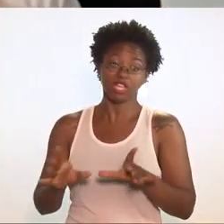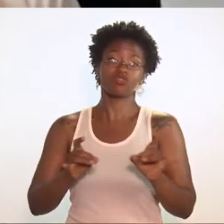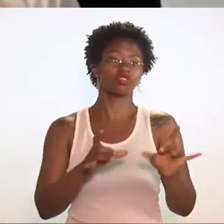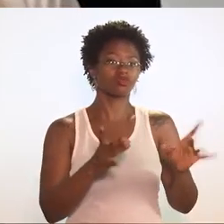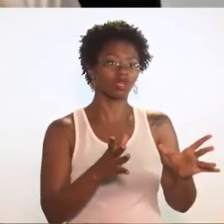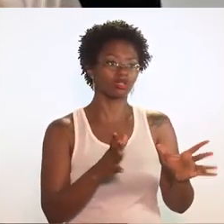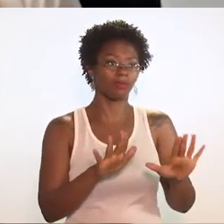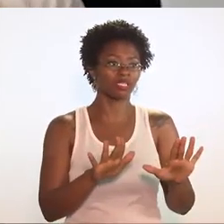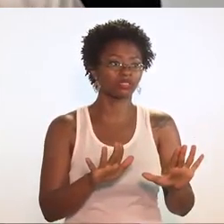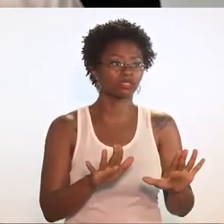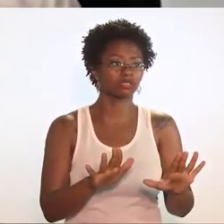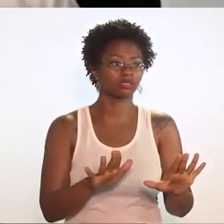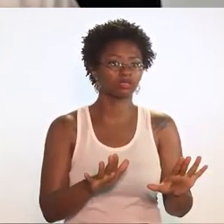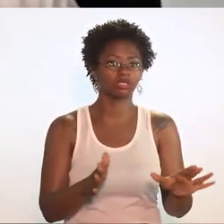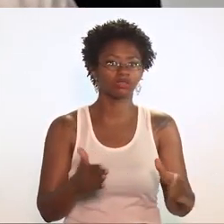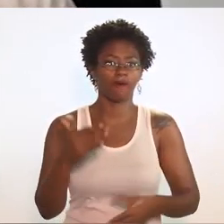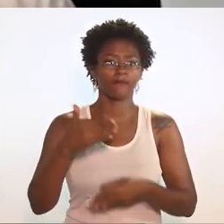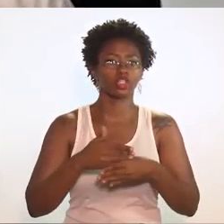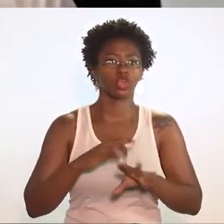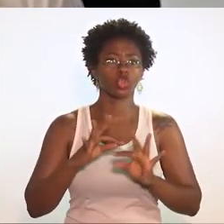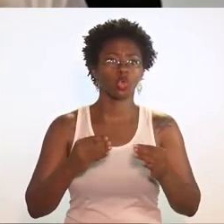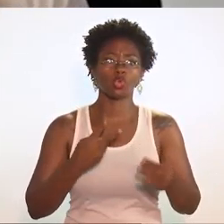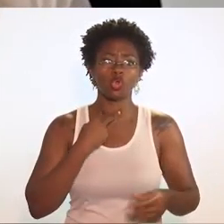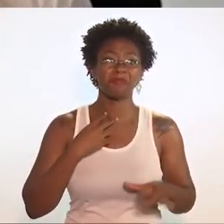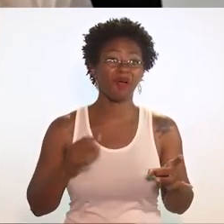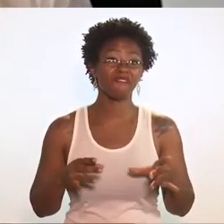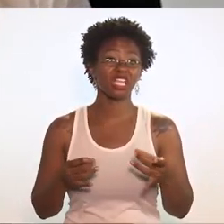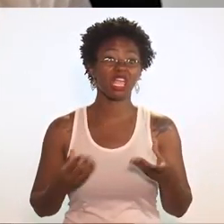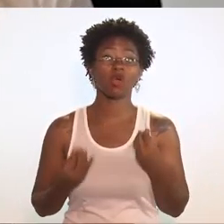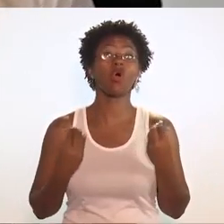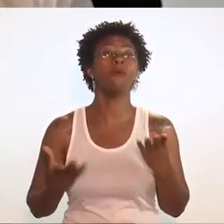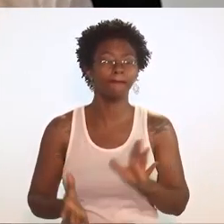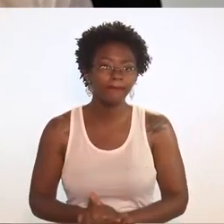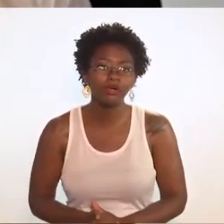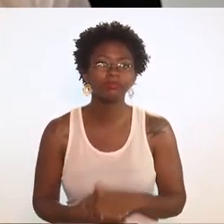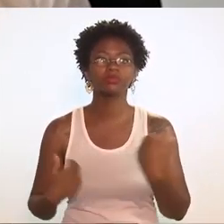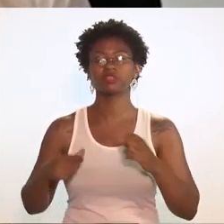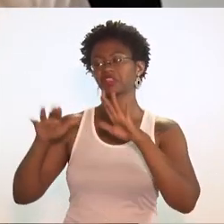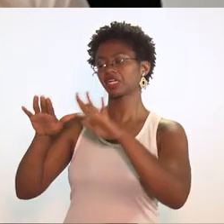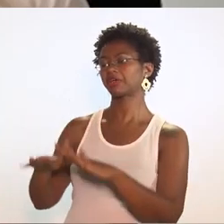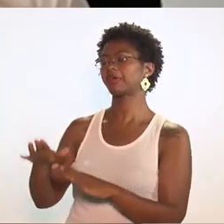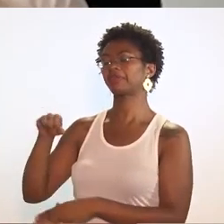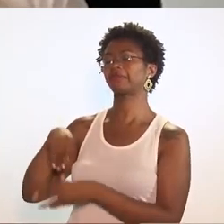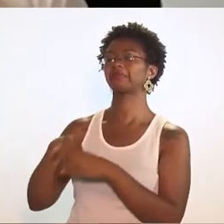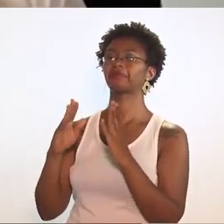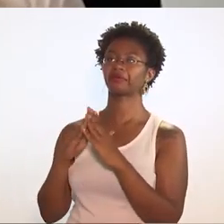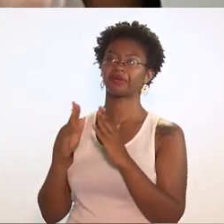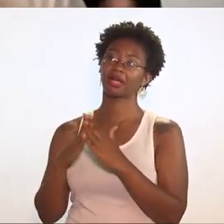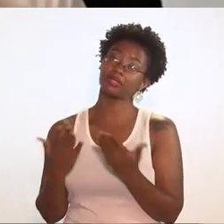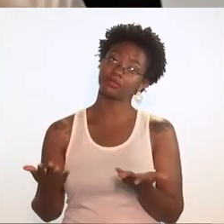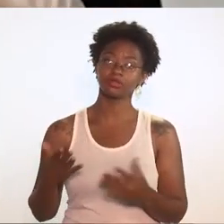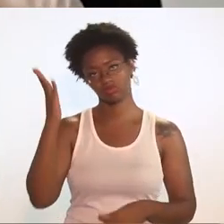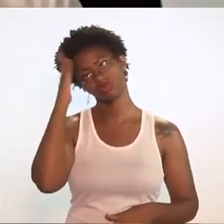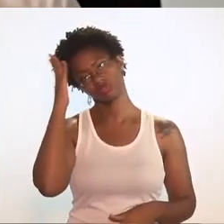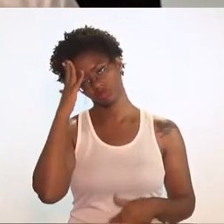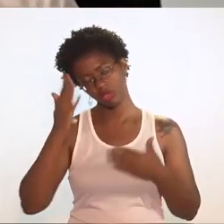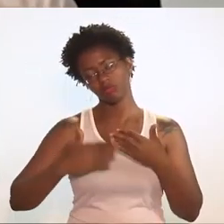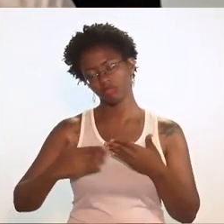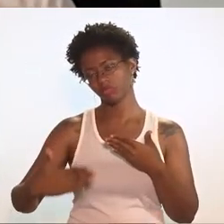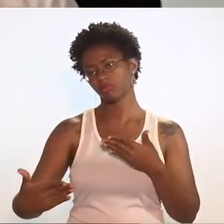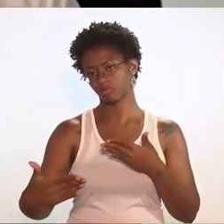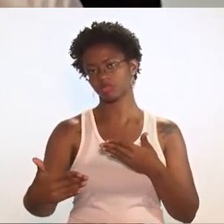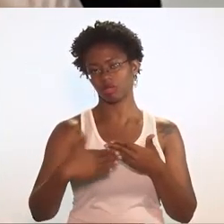bairro, que faz a sua máscara, que faz o seu sacolé, que vende o seu processo, faz a sua quentinha, vende o